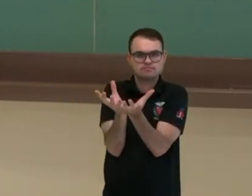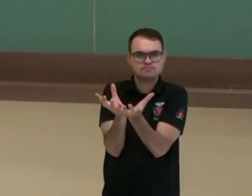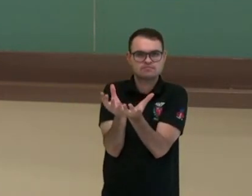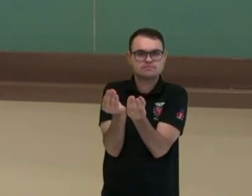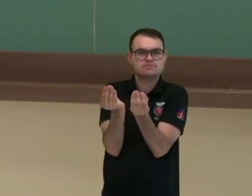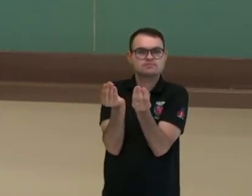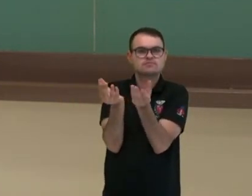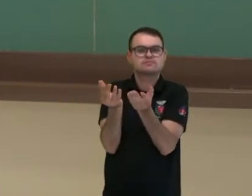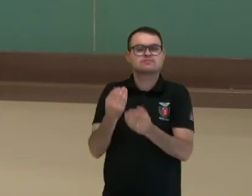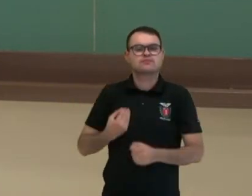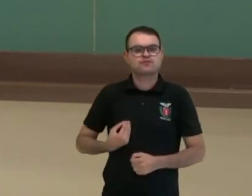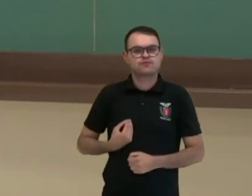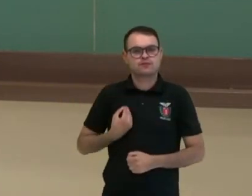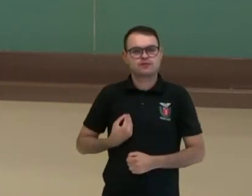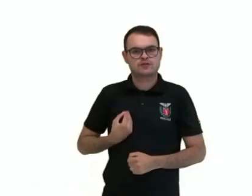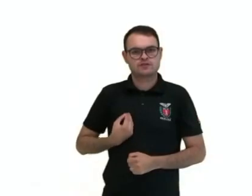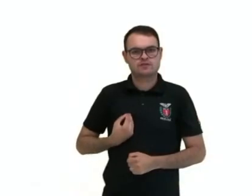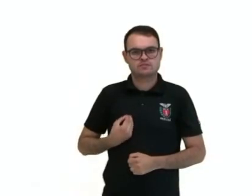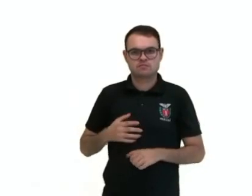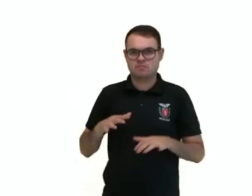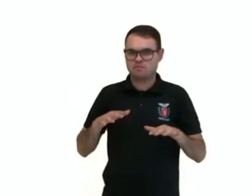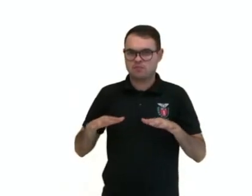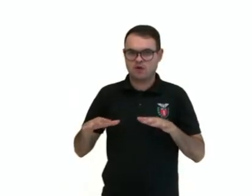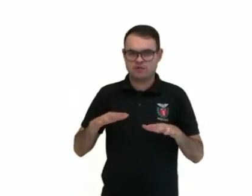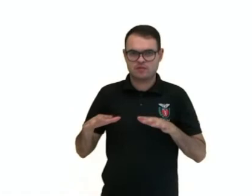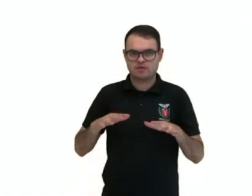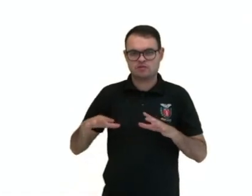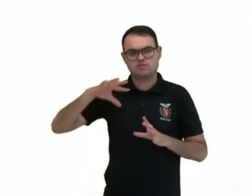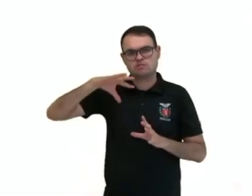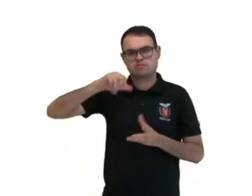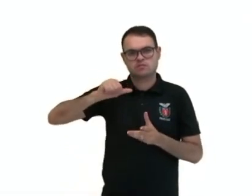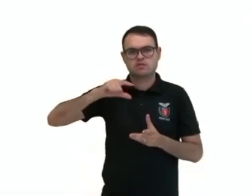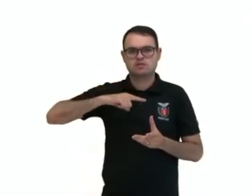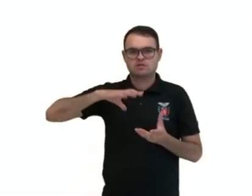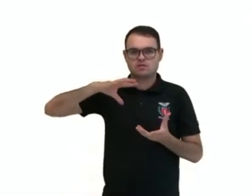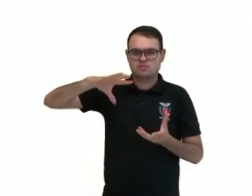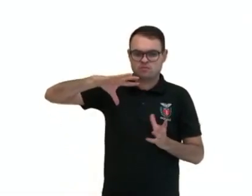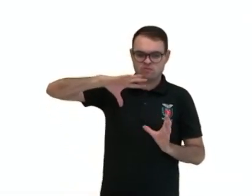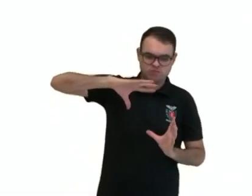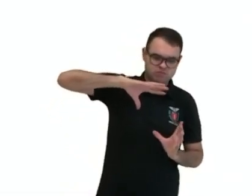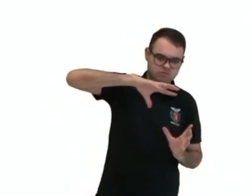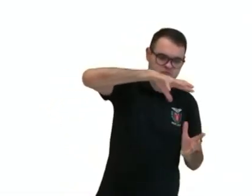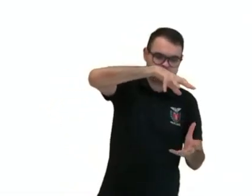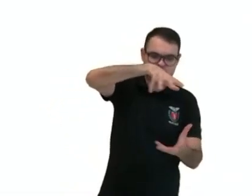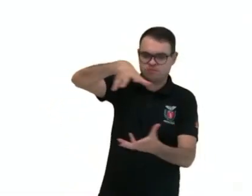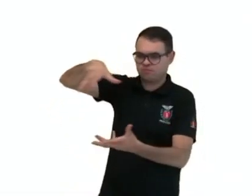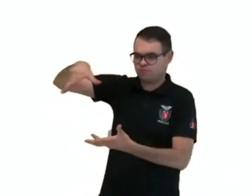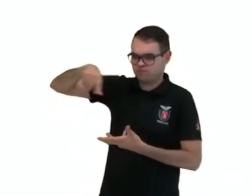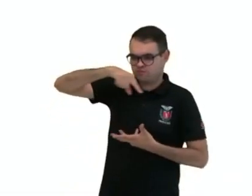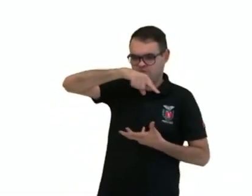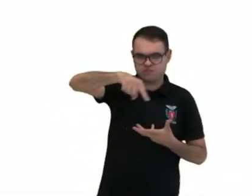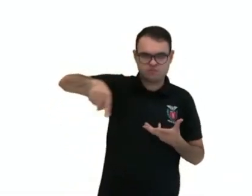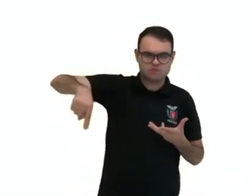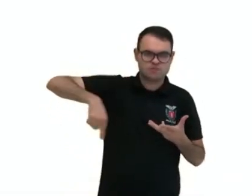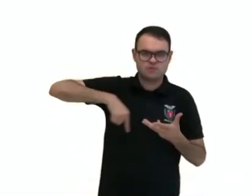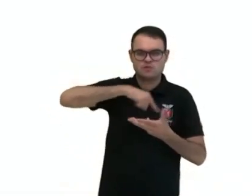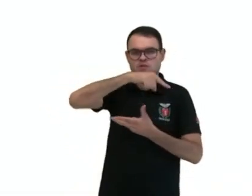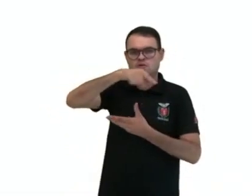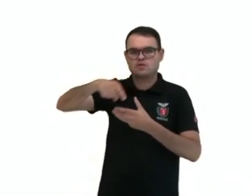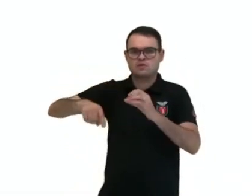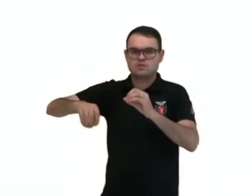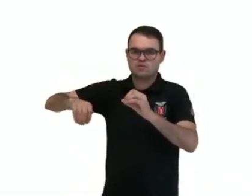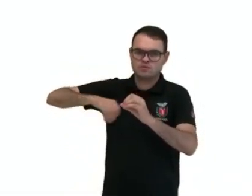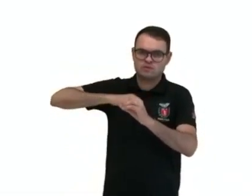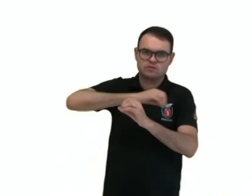vida. Os movimentos do planeta, então como a rotação, que é em torno de si mesma, e a translação ao redor do